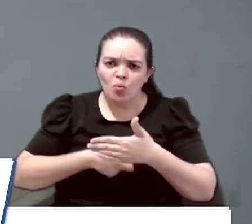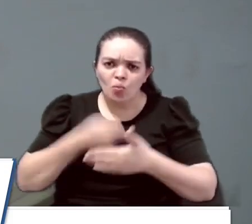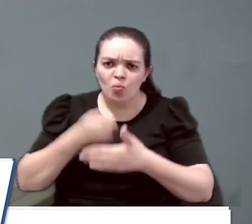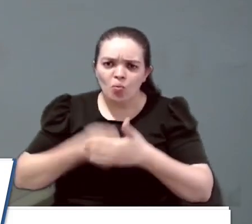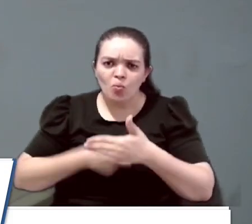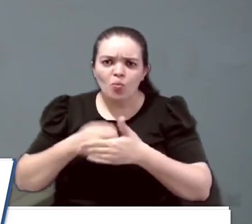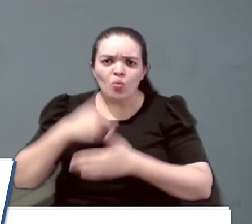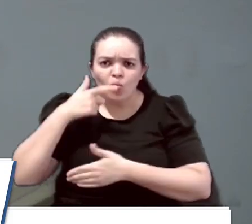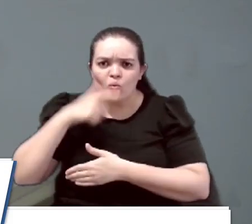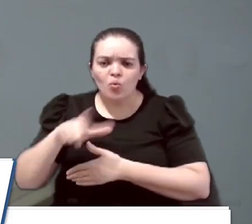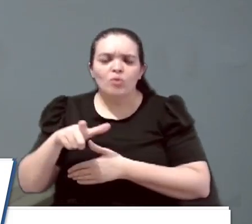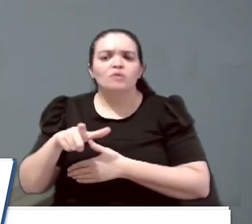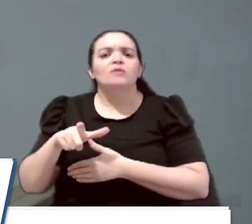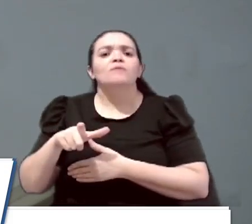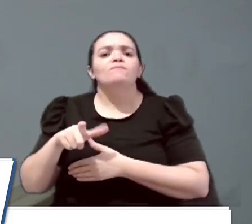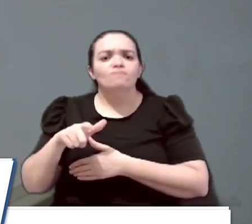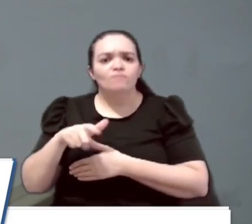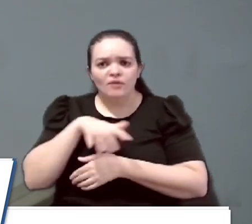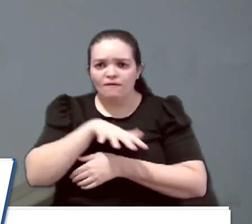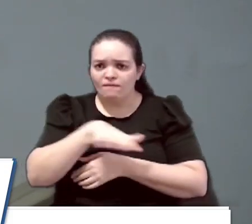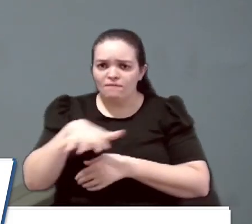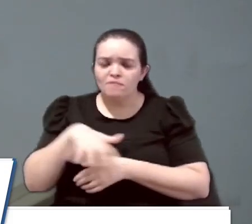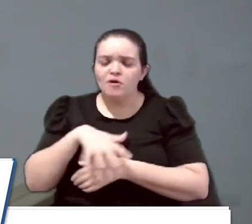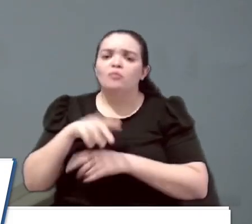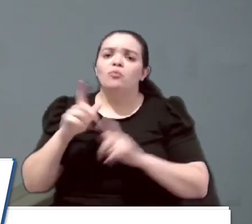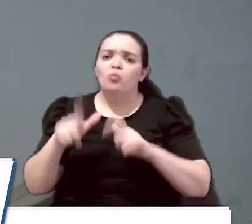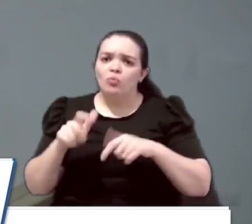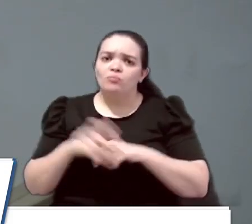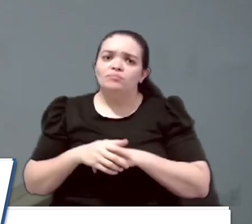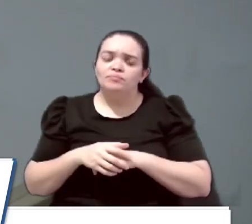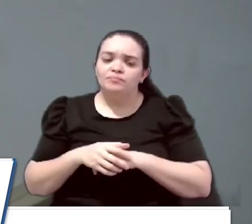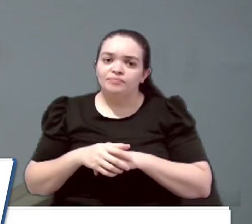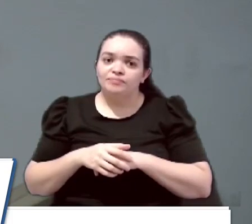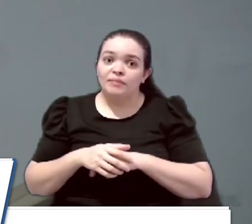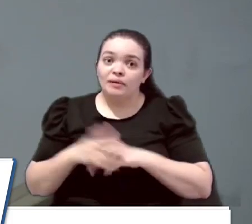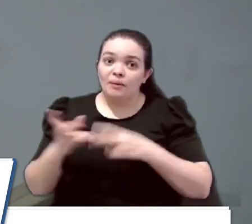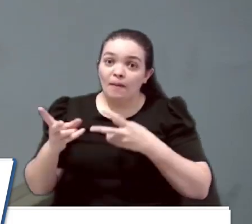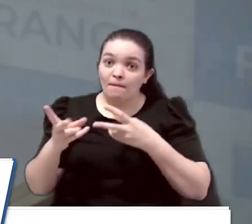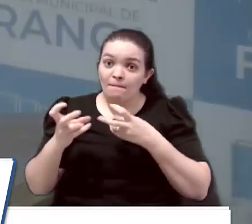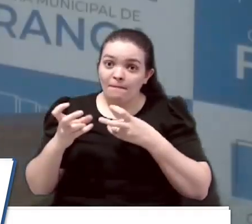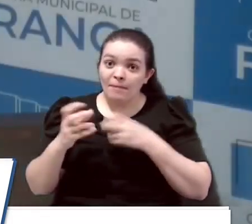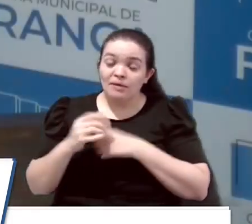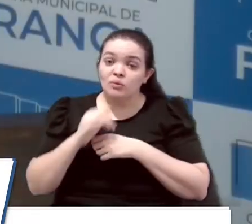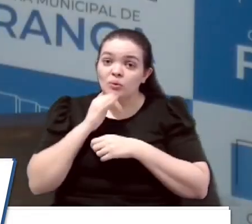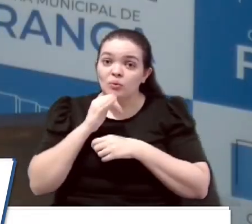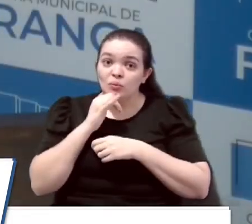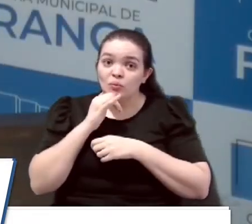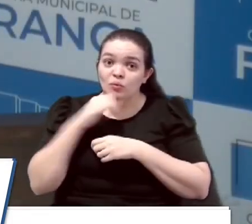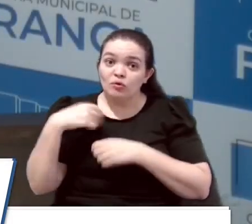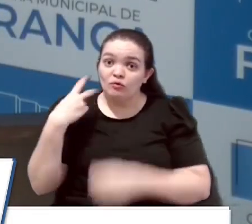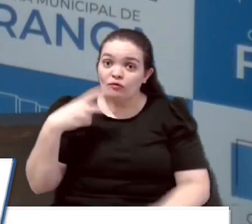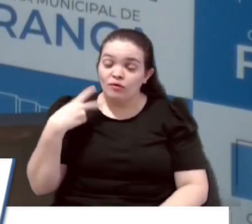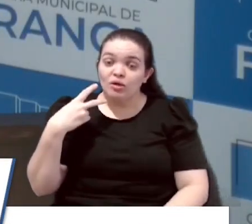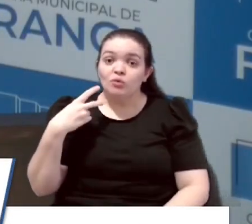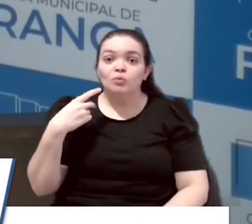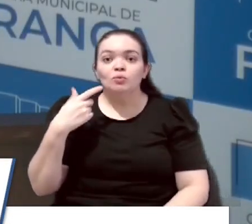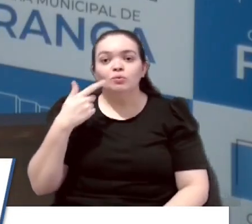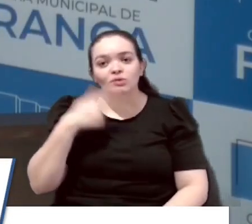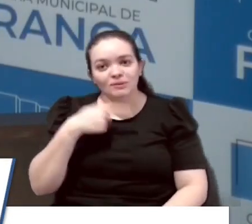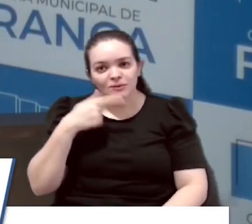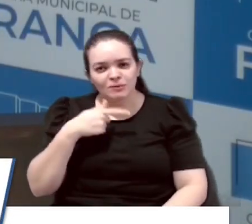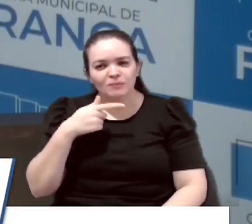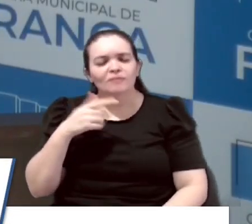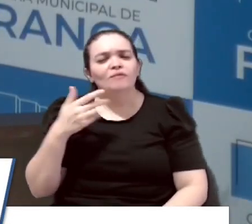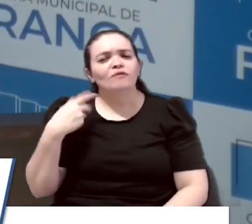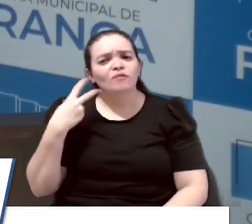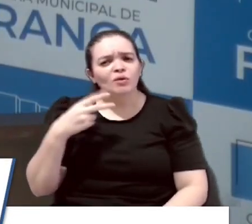resultado, em muitos locais. Zezinho, né? eu vou fazer uma observação aqui, eu quero dar um exemplo do vereador Gilson Pelizaro. Gilson